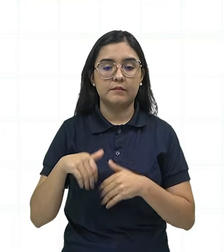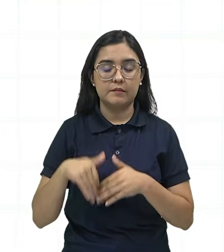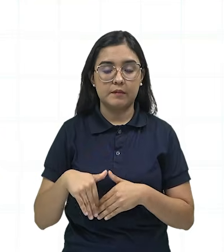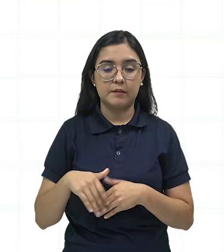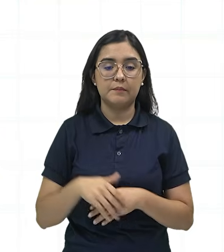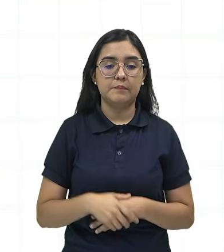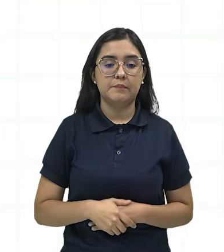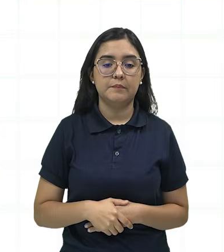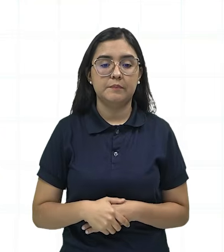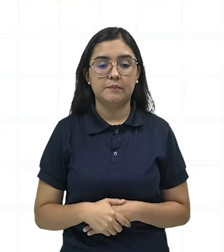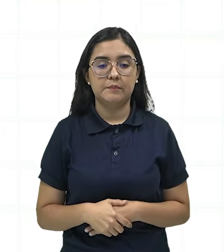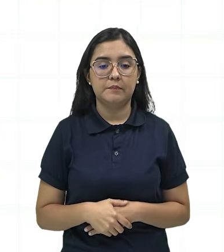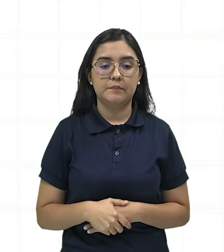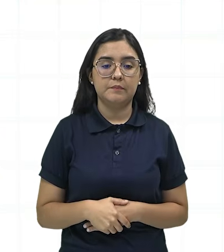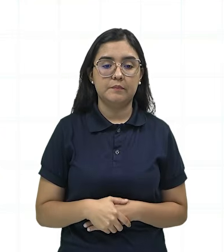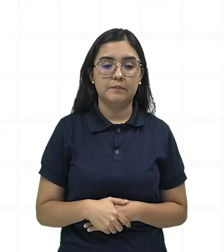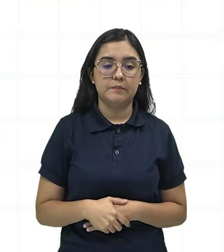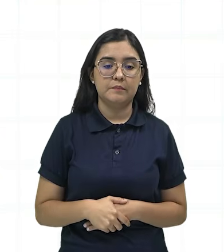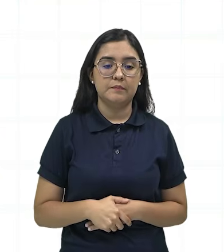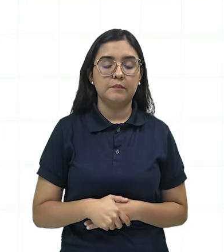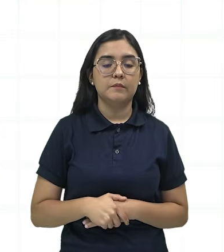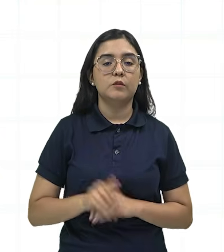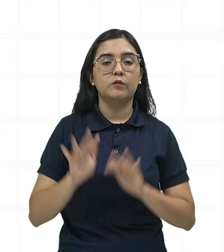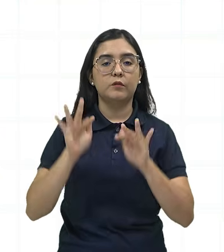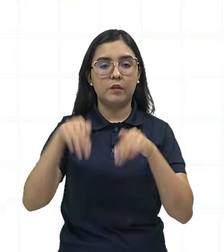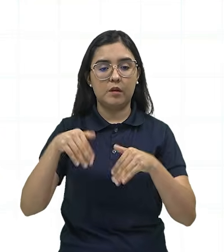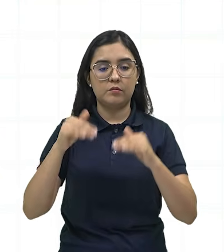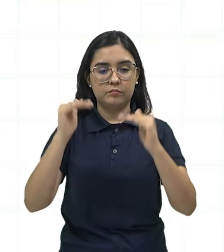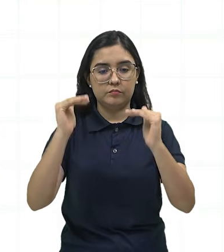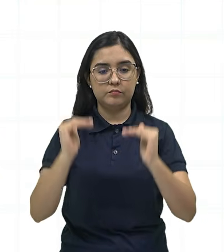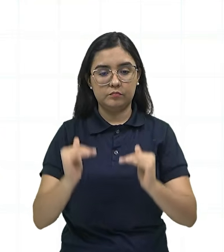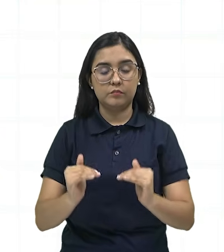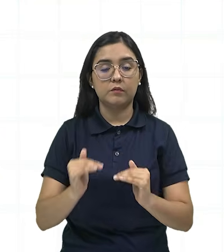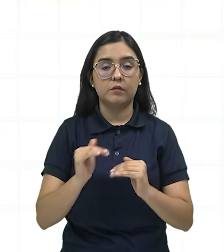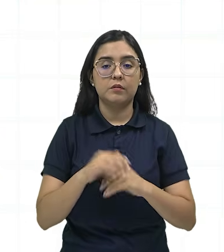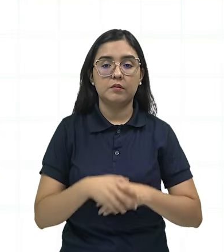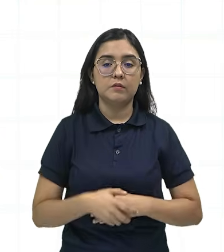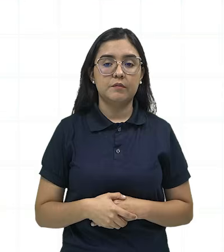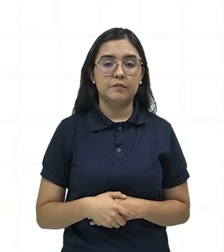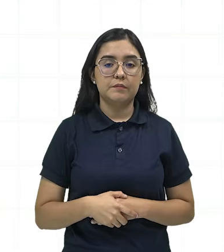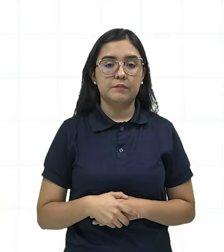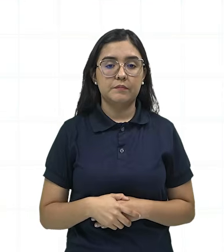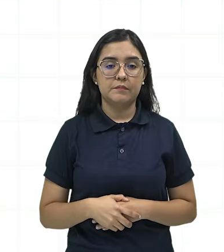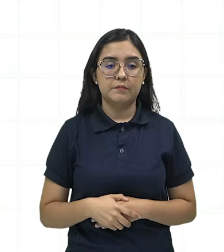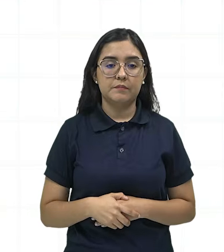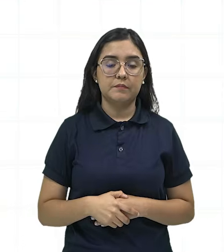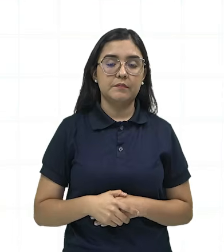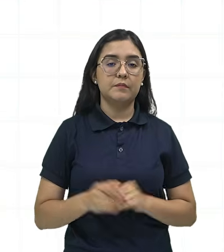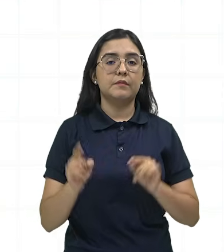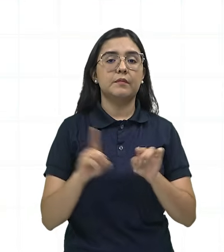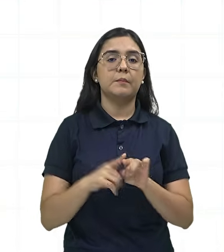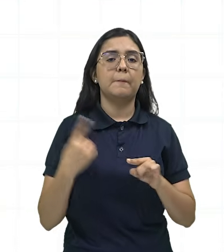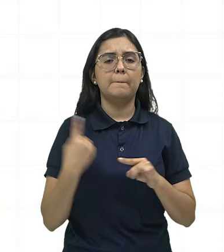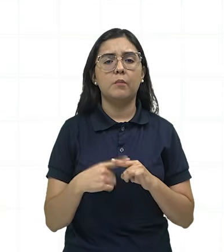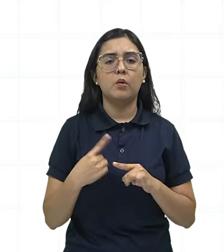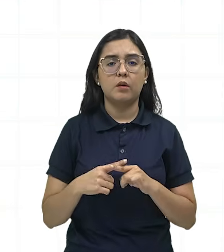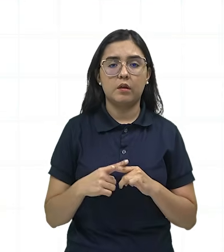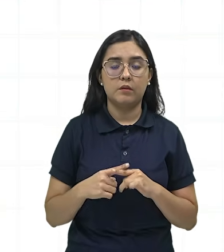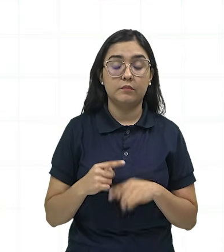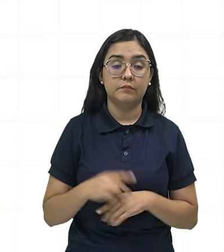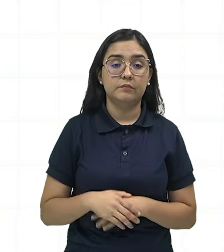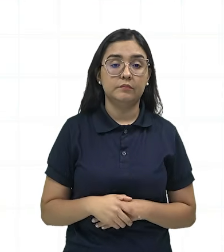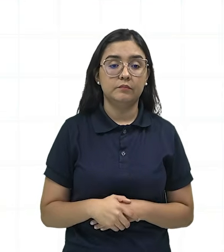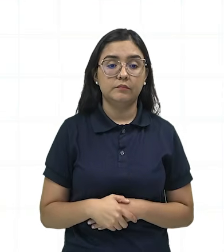vamos observar aqui no final da notícia, né? E aí diz por que ela foi